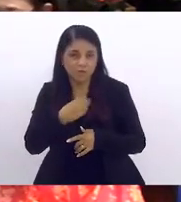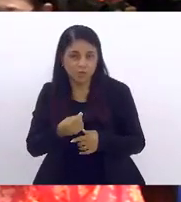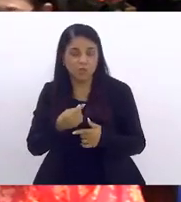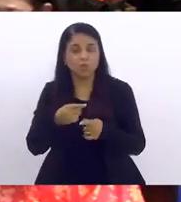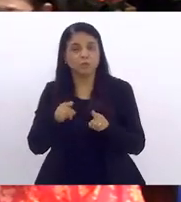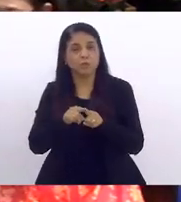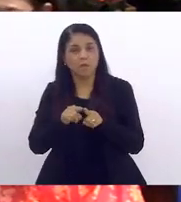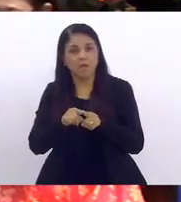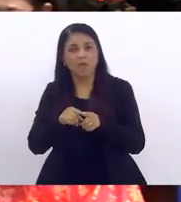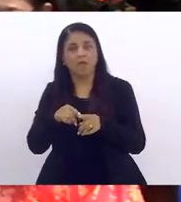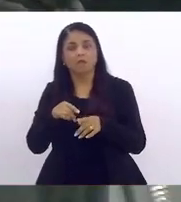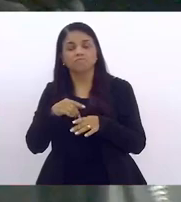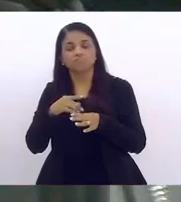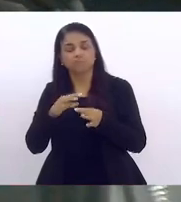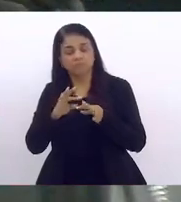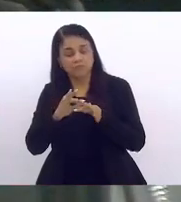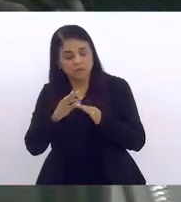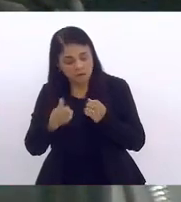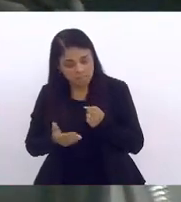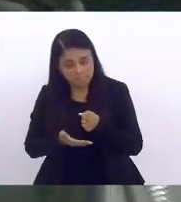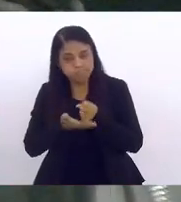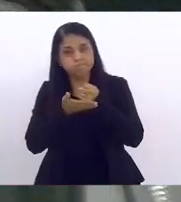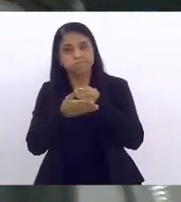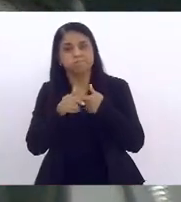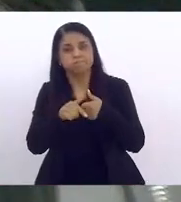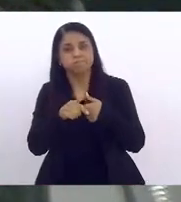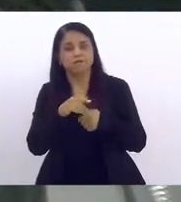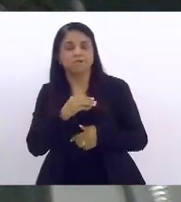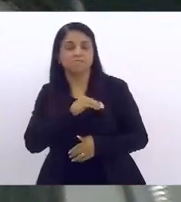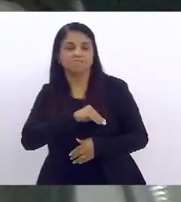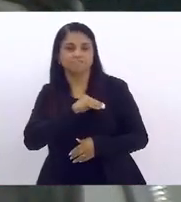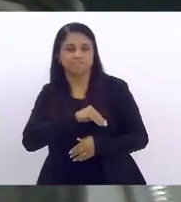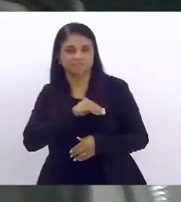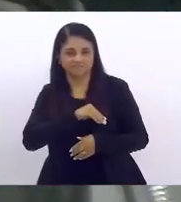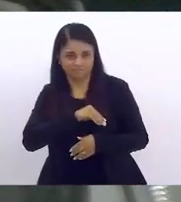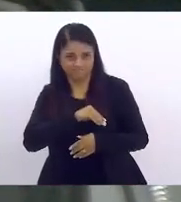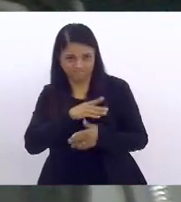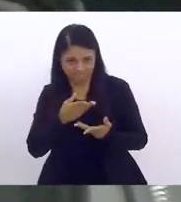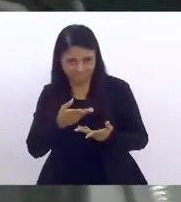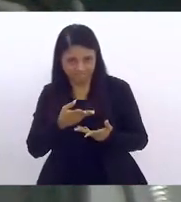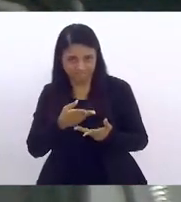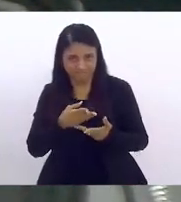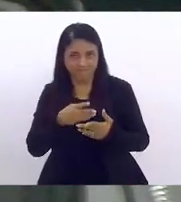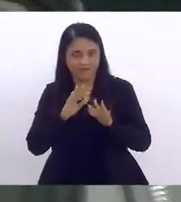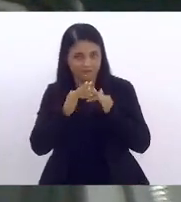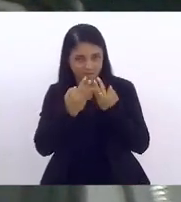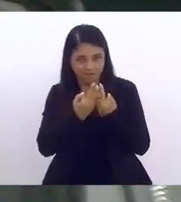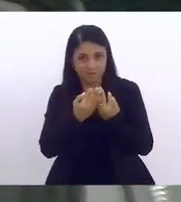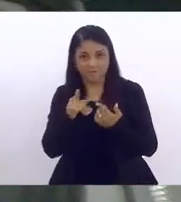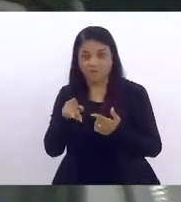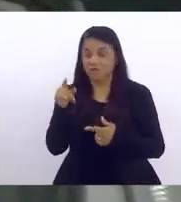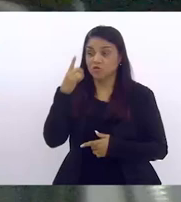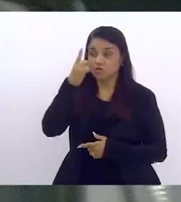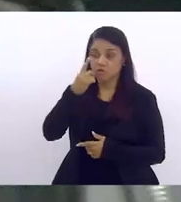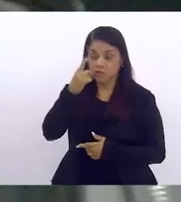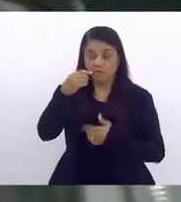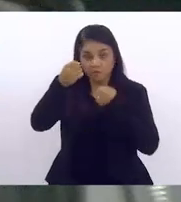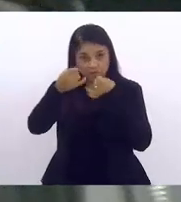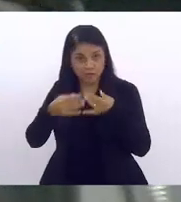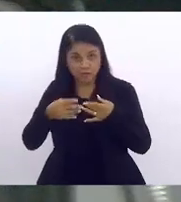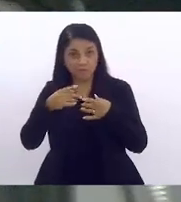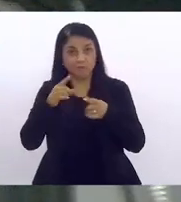reprodução social das suas famílias. E, quando a gente vai pensar quem forma, porque o deputado estava falando dos médicos,